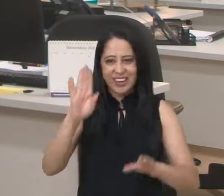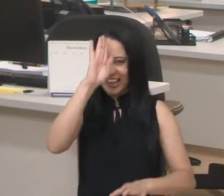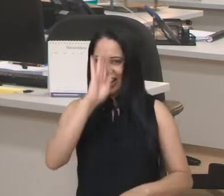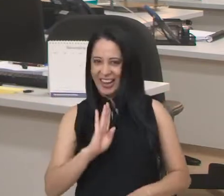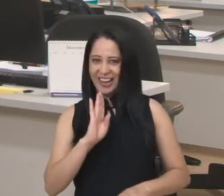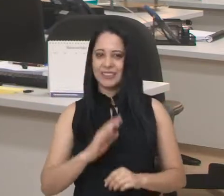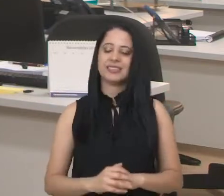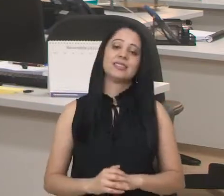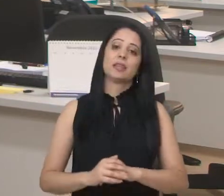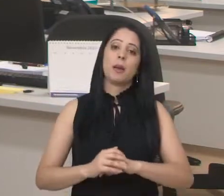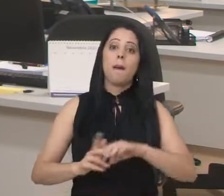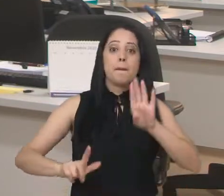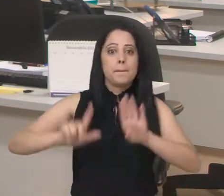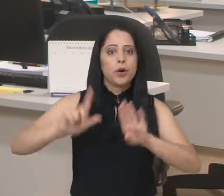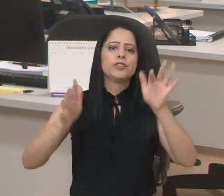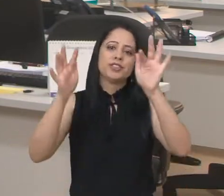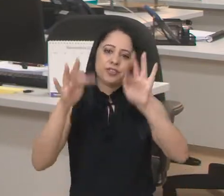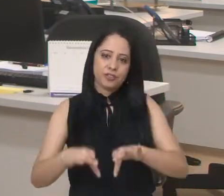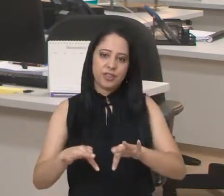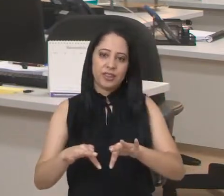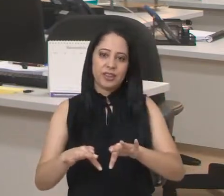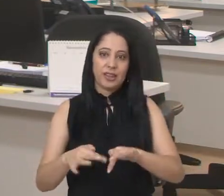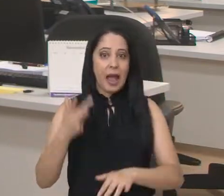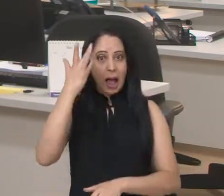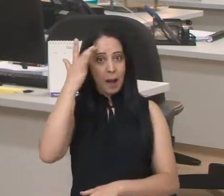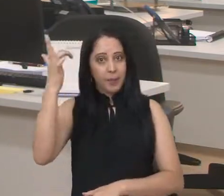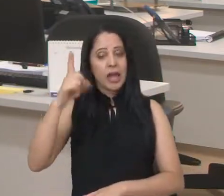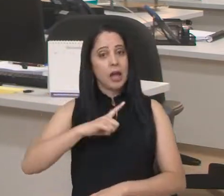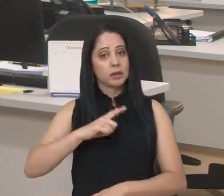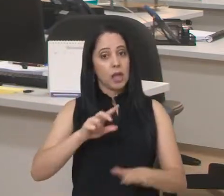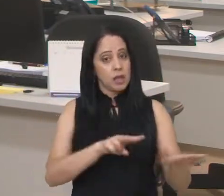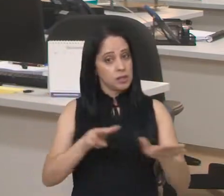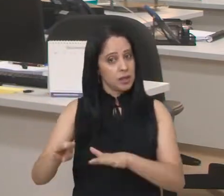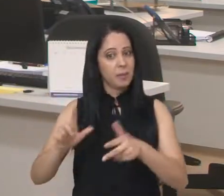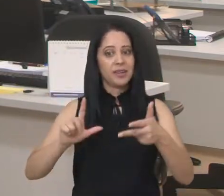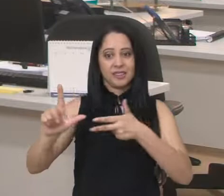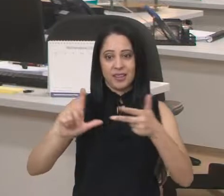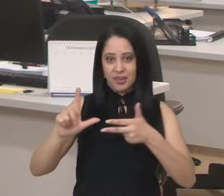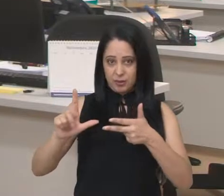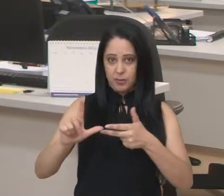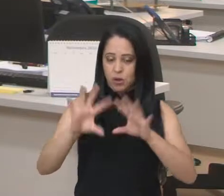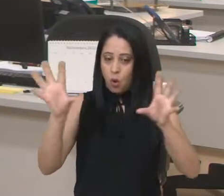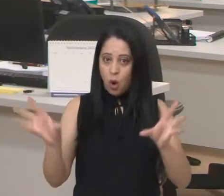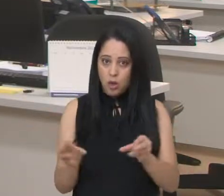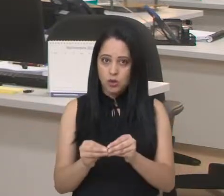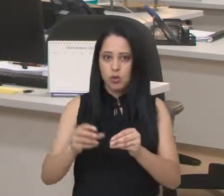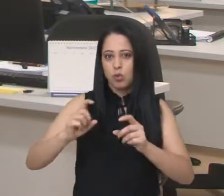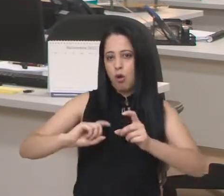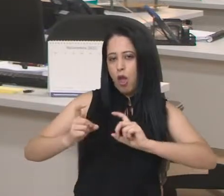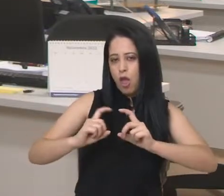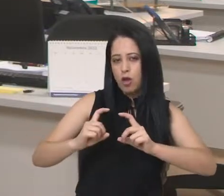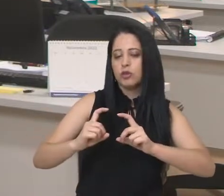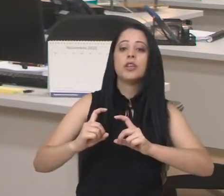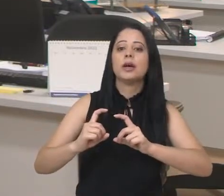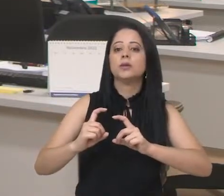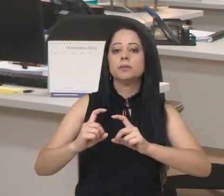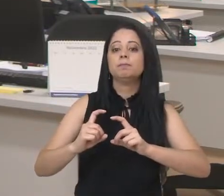em TV aberta. O Boletim Legislativo de hoje fica por aqui. Amanhã tem o Semana Legislativa com um resumo do que